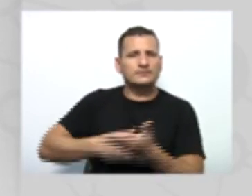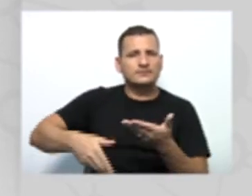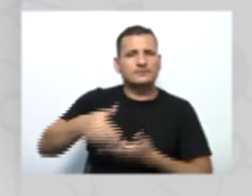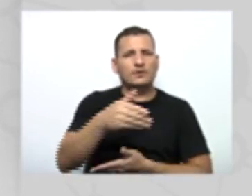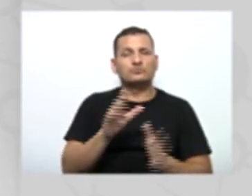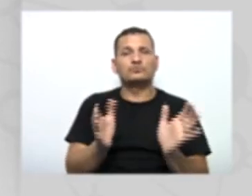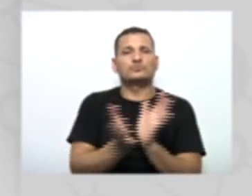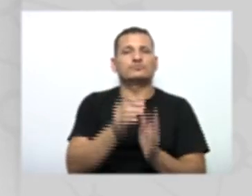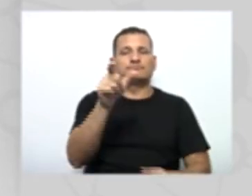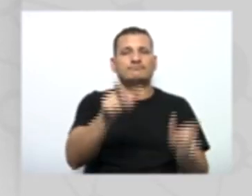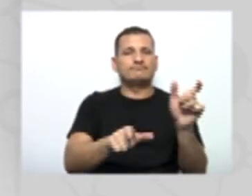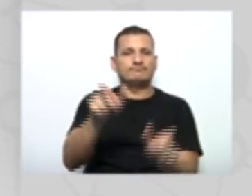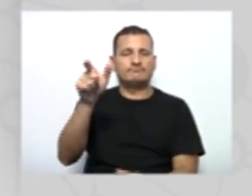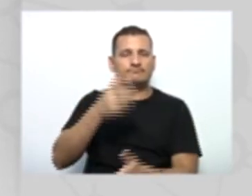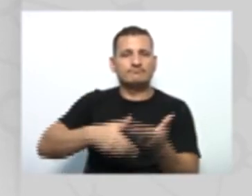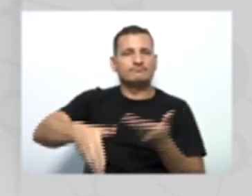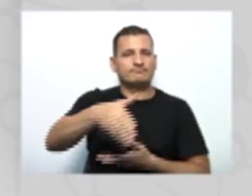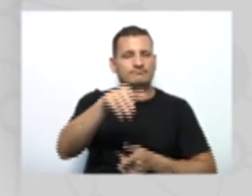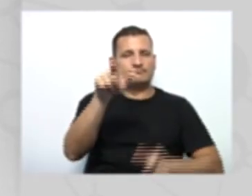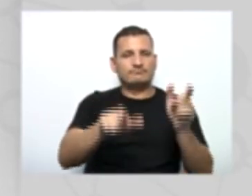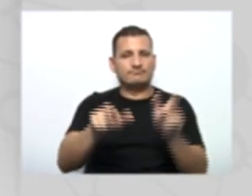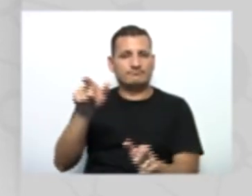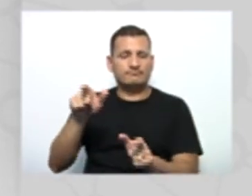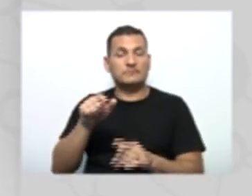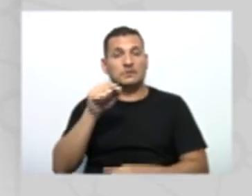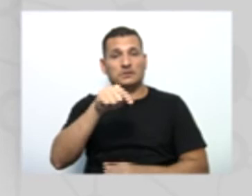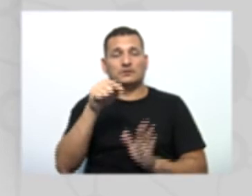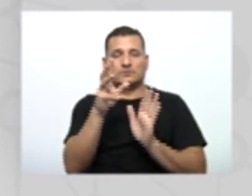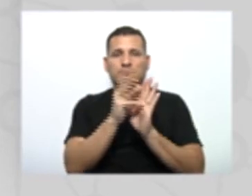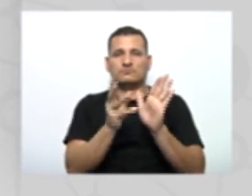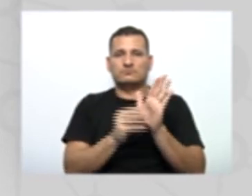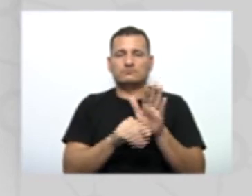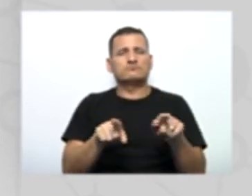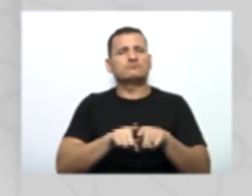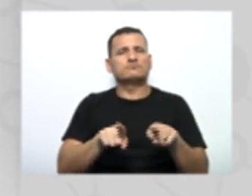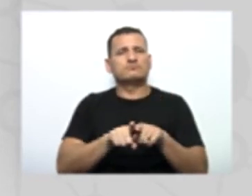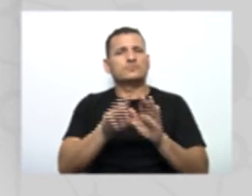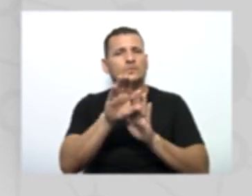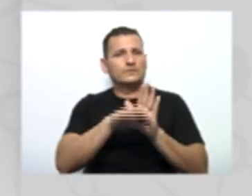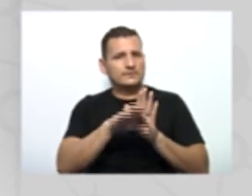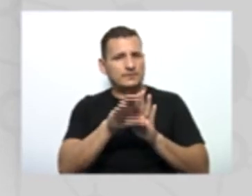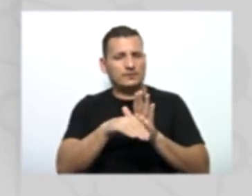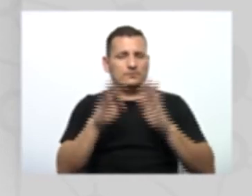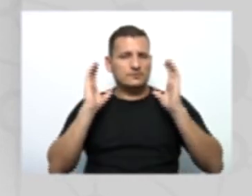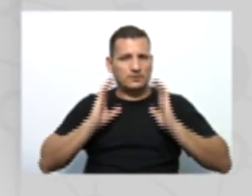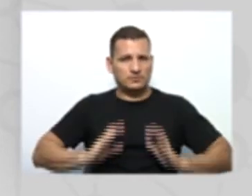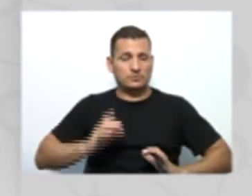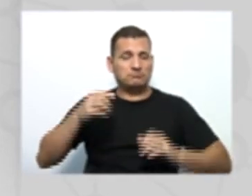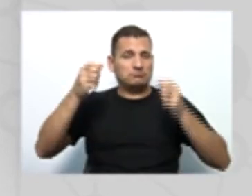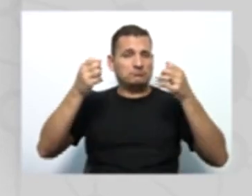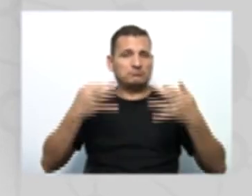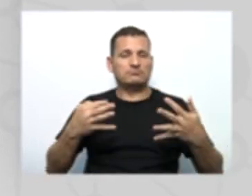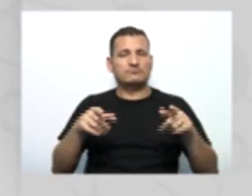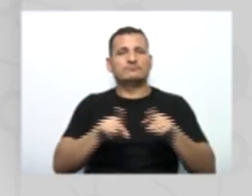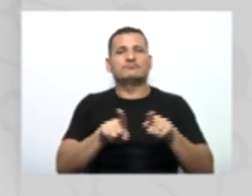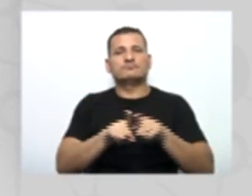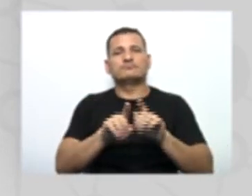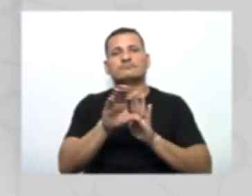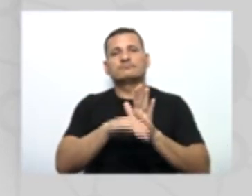étnico-raciais. Esse conteúdo, além do conceito de cidadania, nós vamos trabalhar também com o conceito